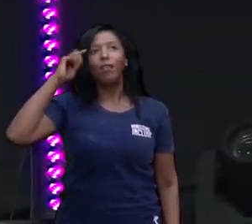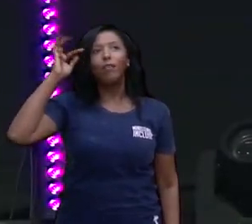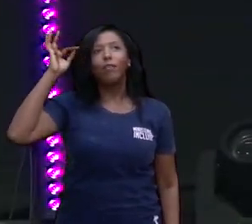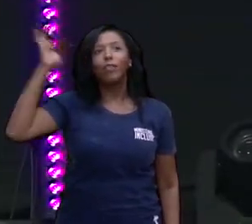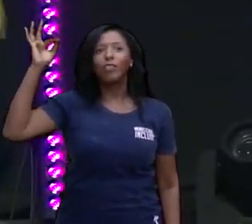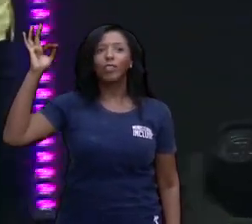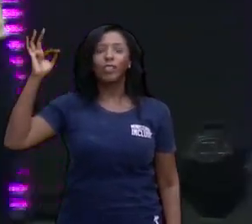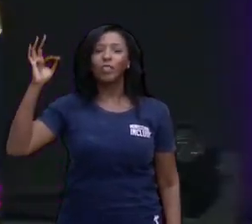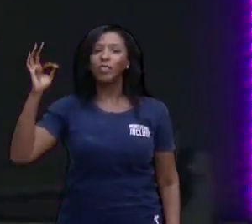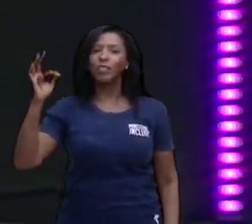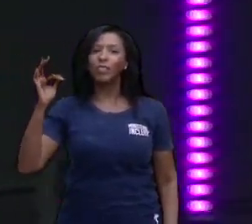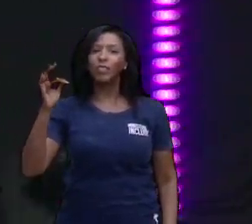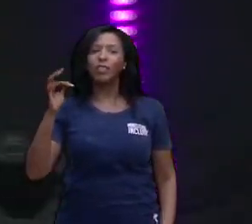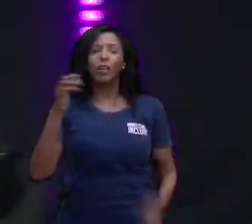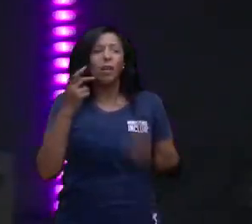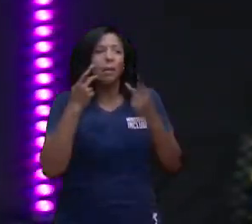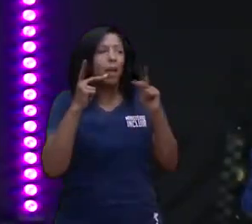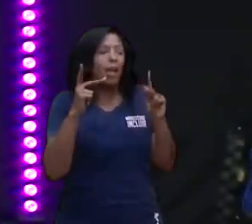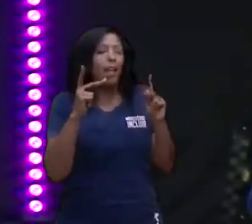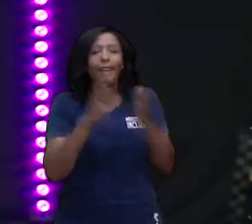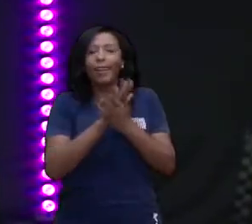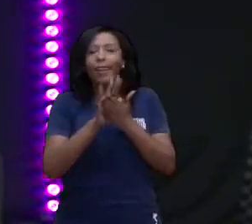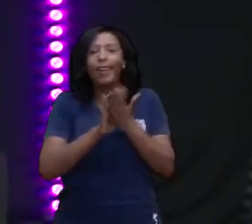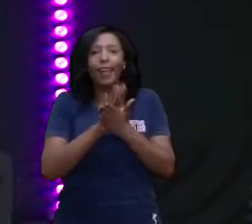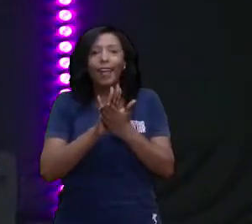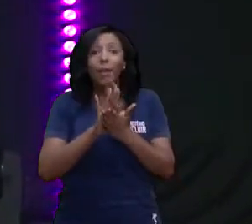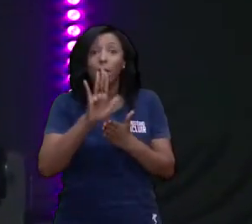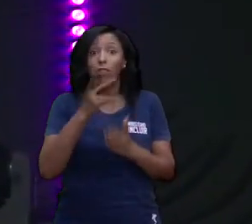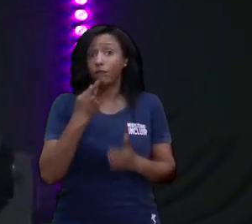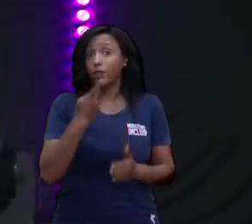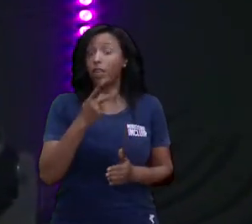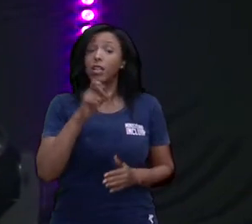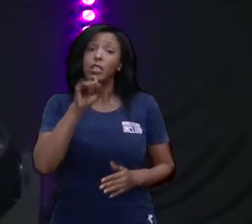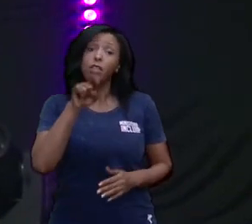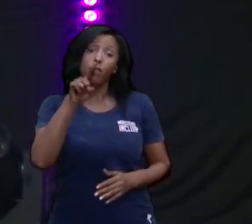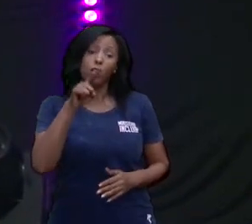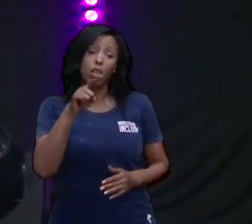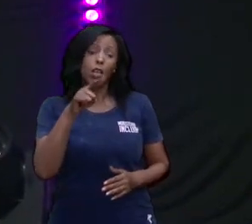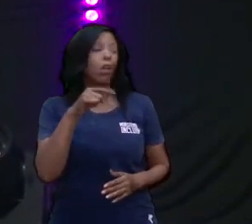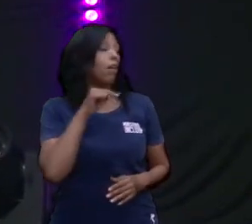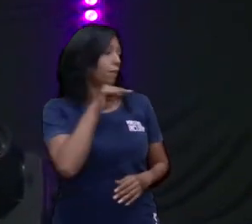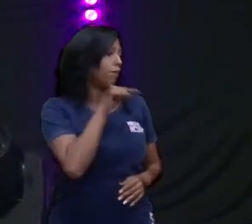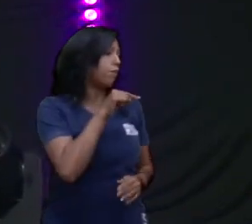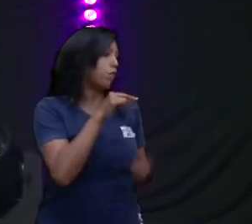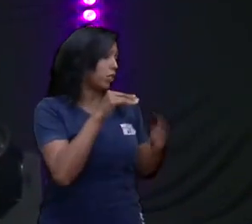seguinte se você discorda de mim eu te mato' eu te queimo eu te distro